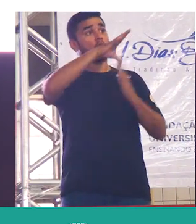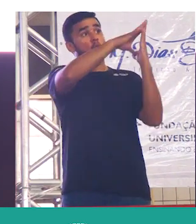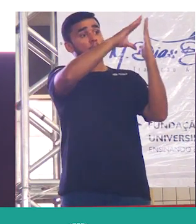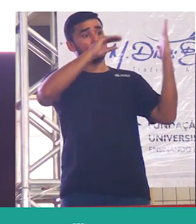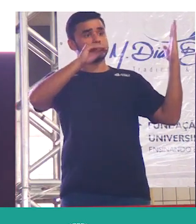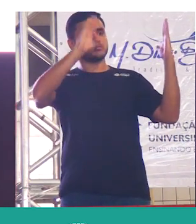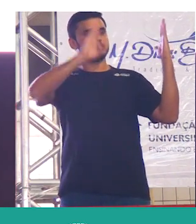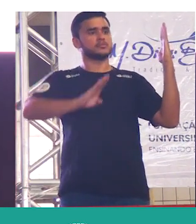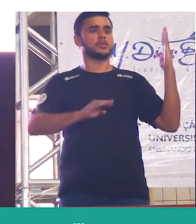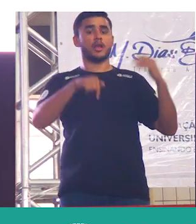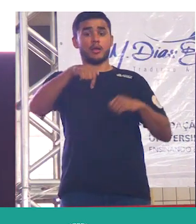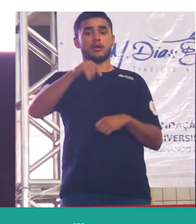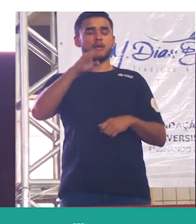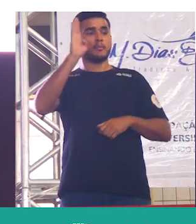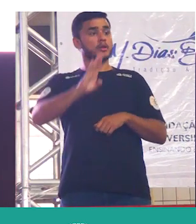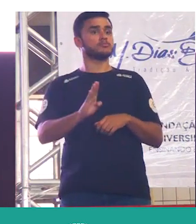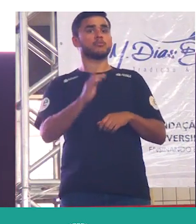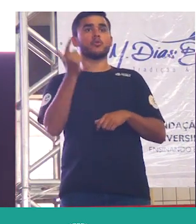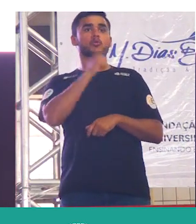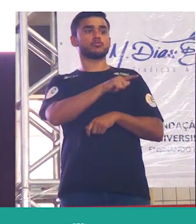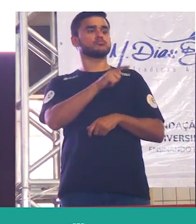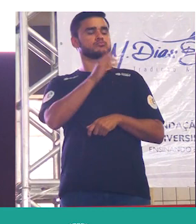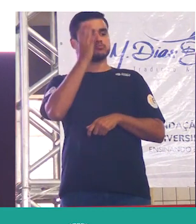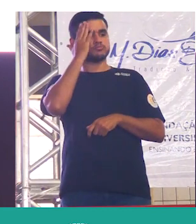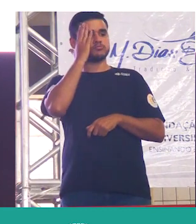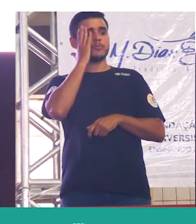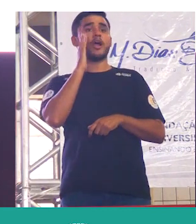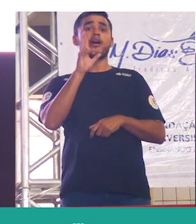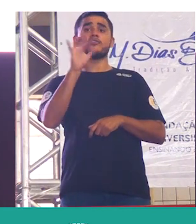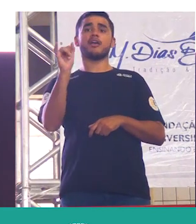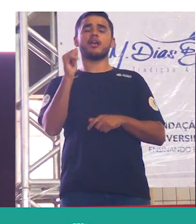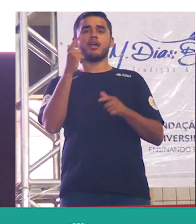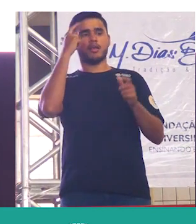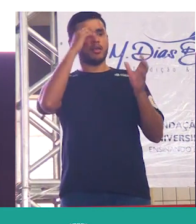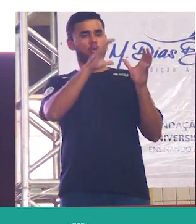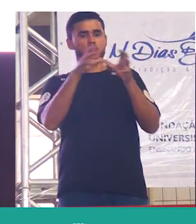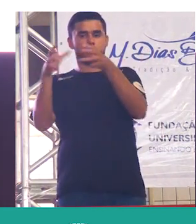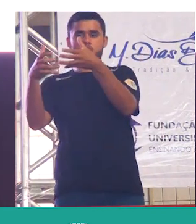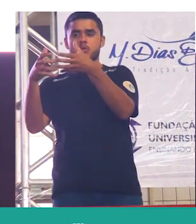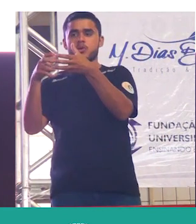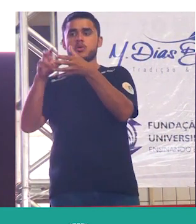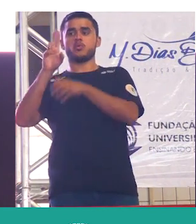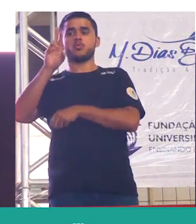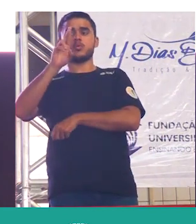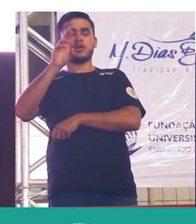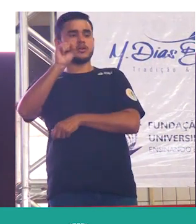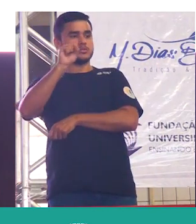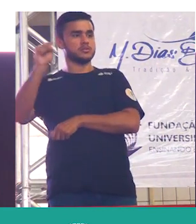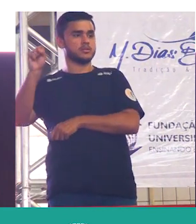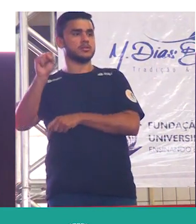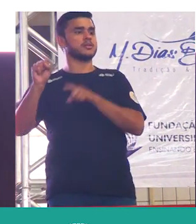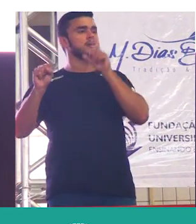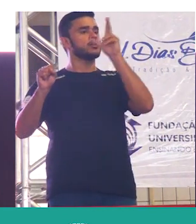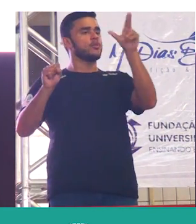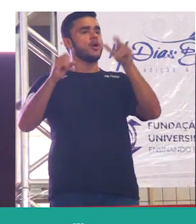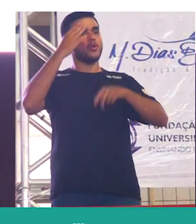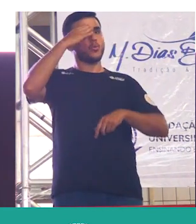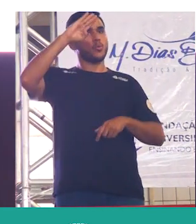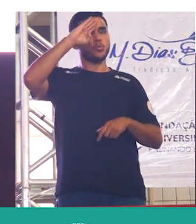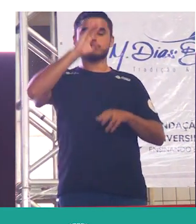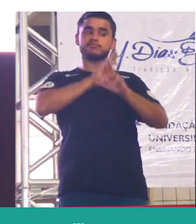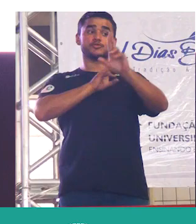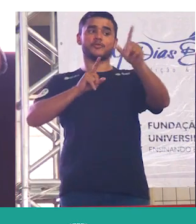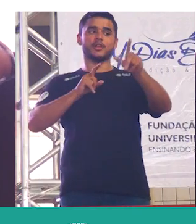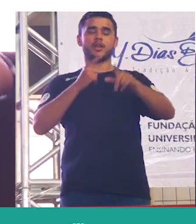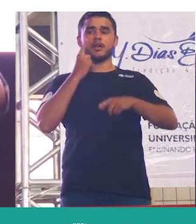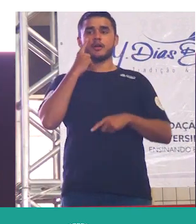para evitar que o Brasil migrasse para o lado soviético, como Cuba fez. Então, o Geisel,